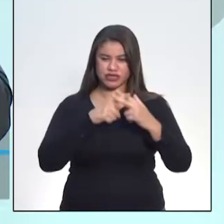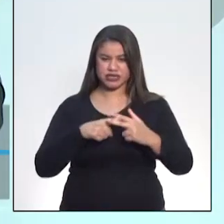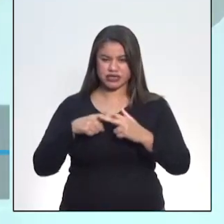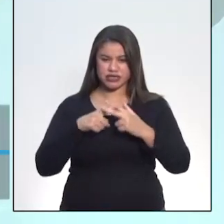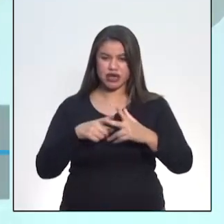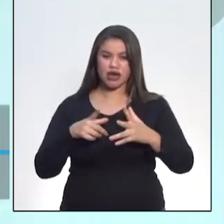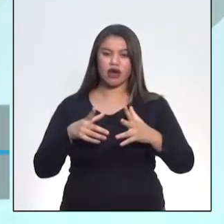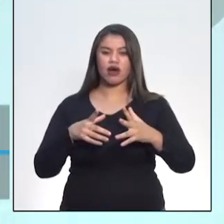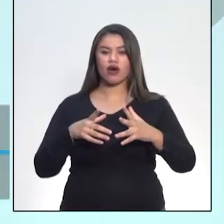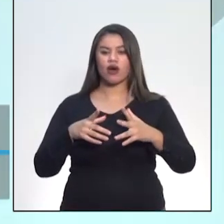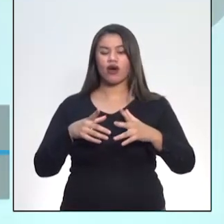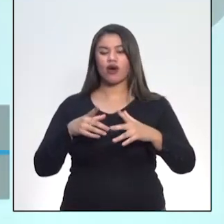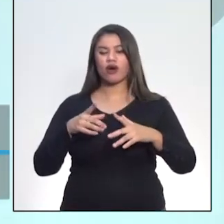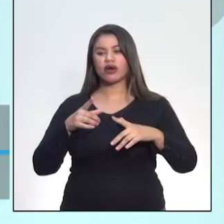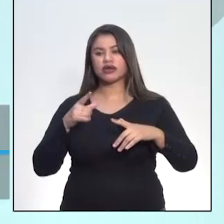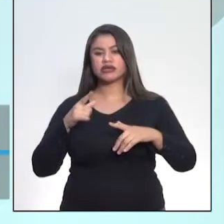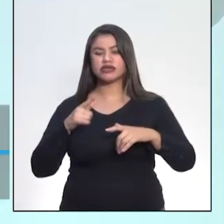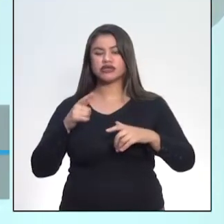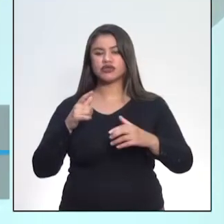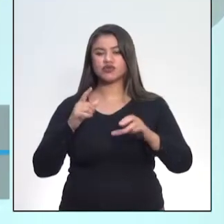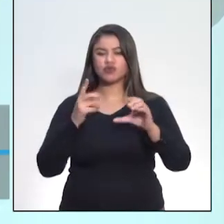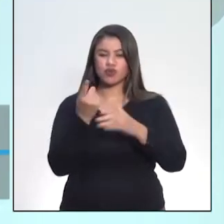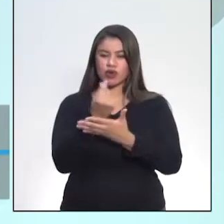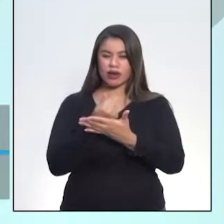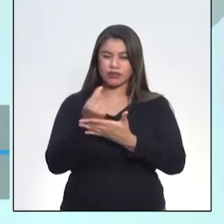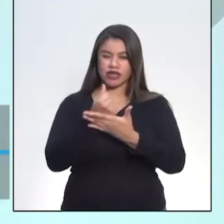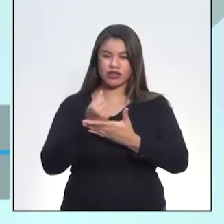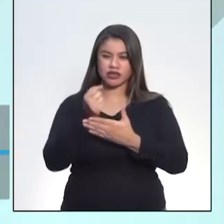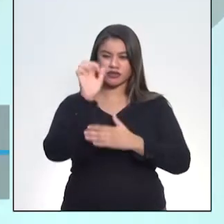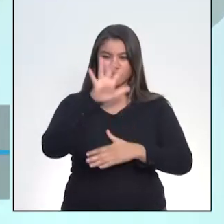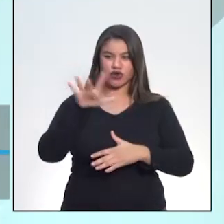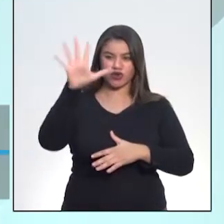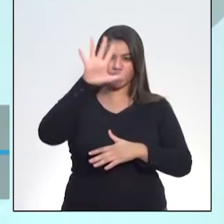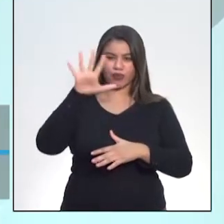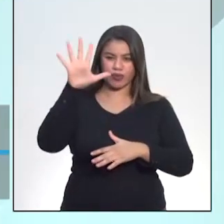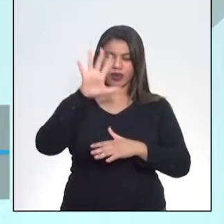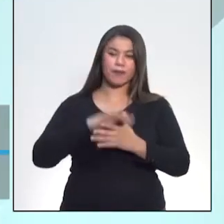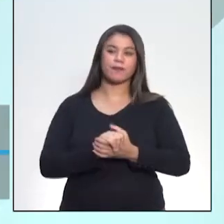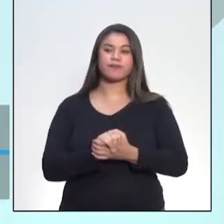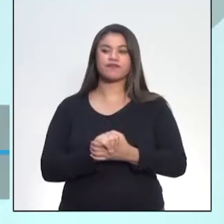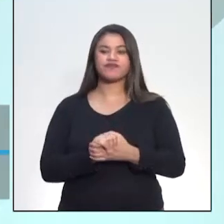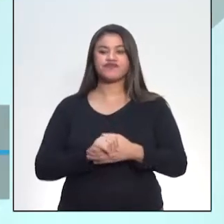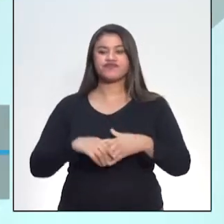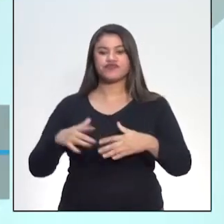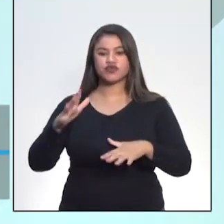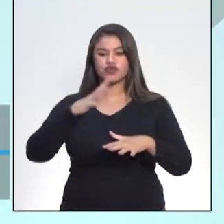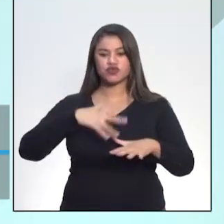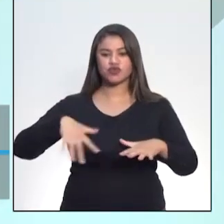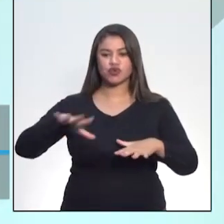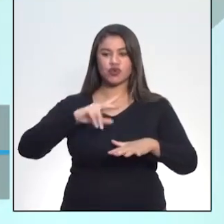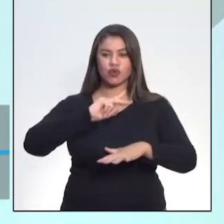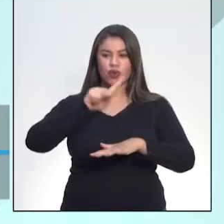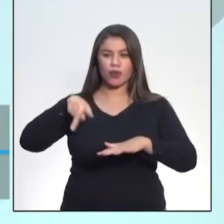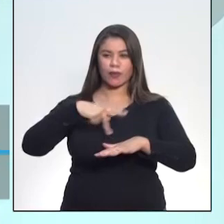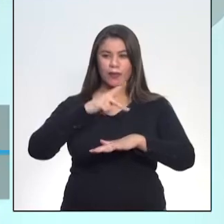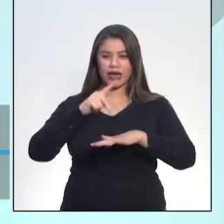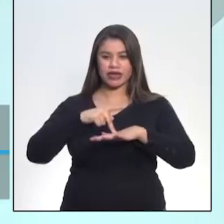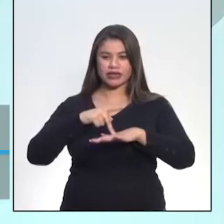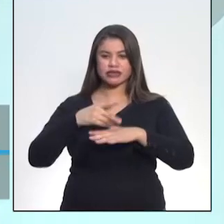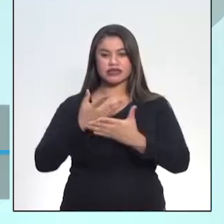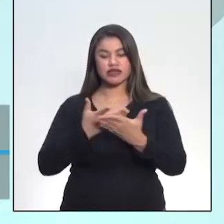do capitalismo europeu. Por essa razão, todos esses países que vocês